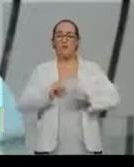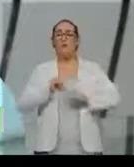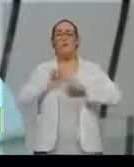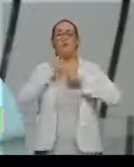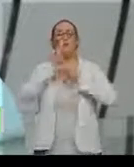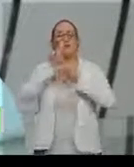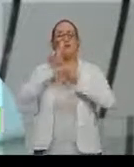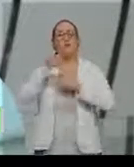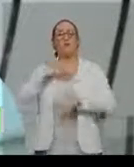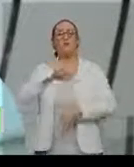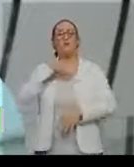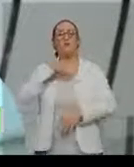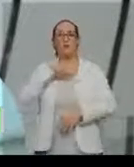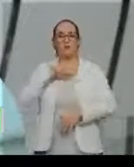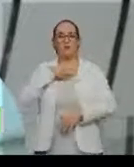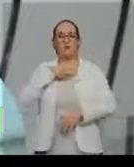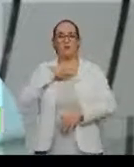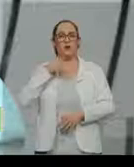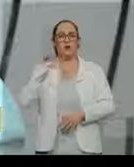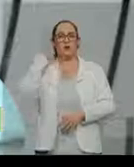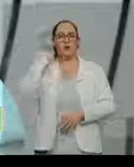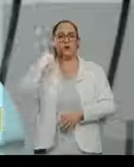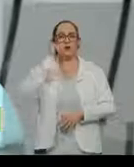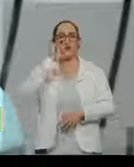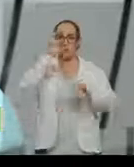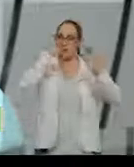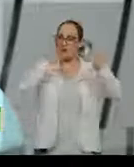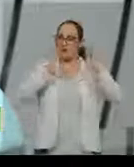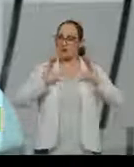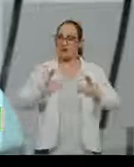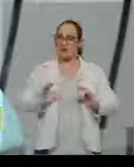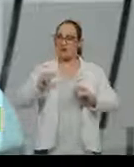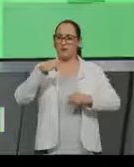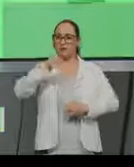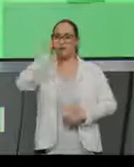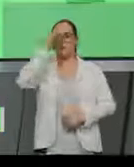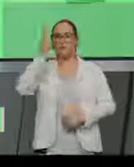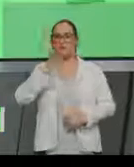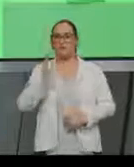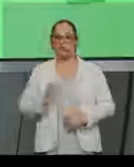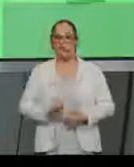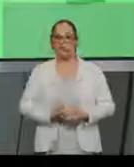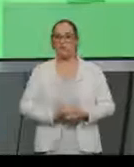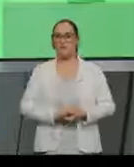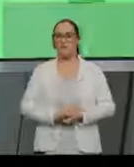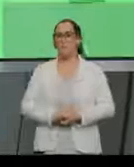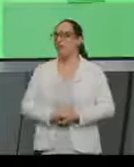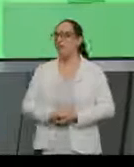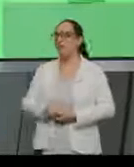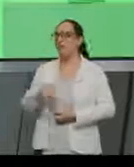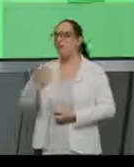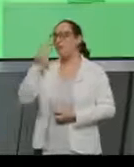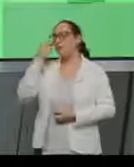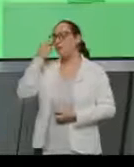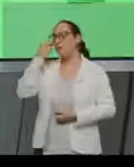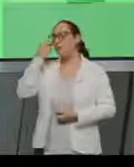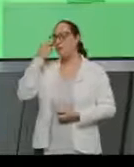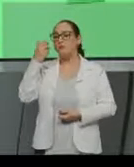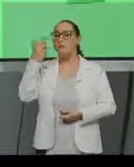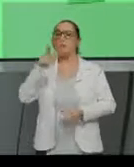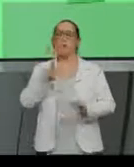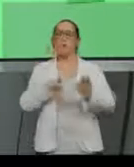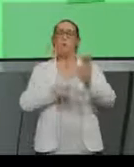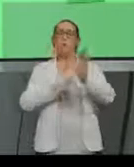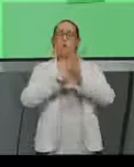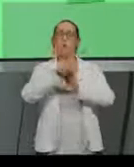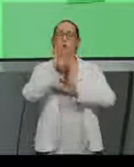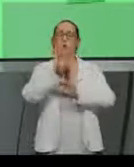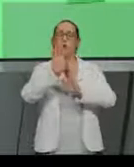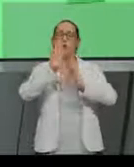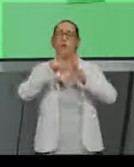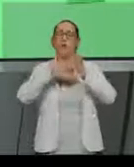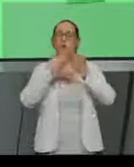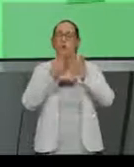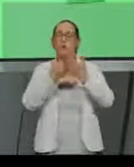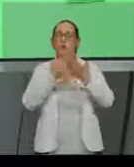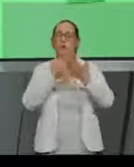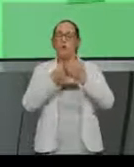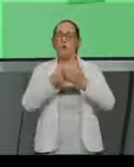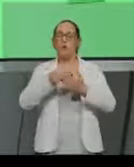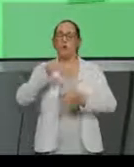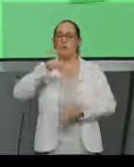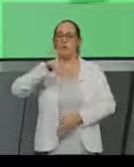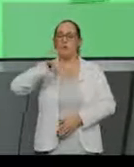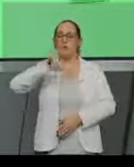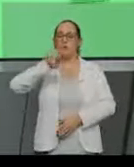muito o exercício da cidadania. Obrigada, professora Viviane. A nossa próxima dúvida veio da Escola Estadual